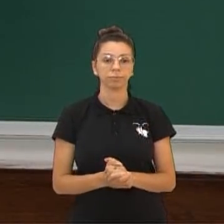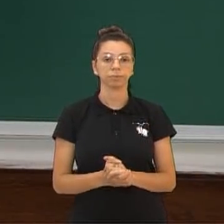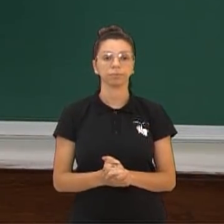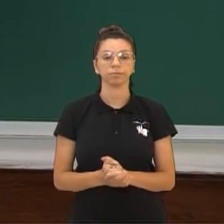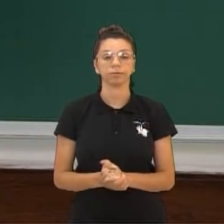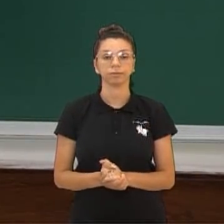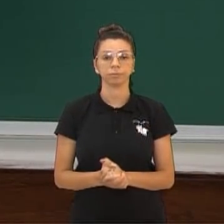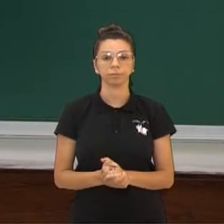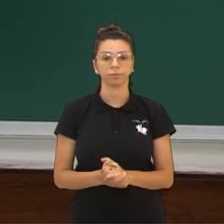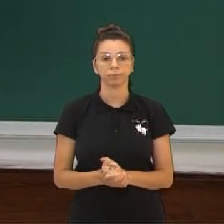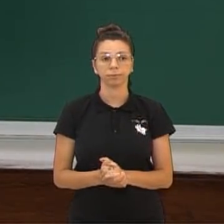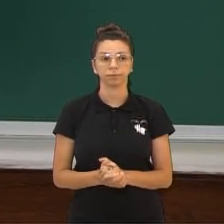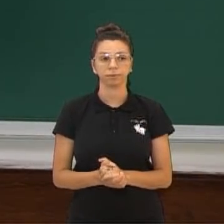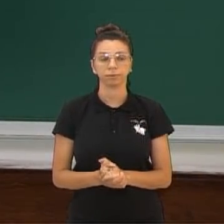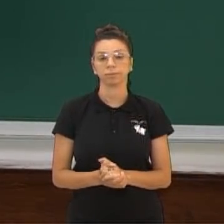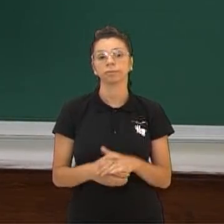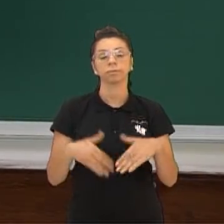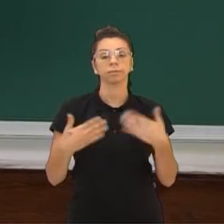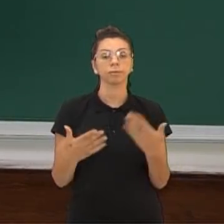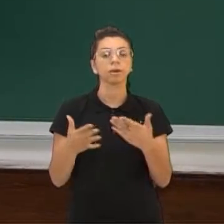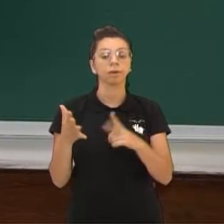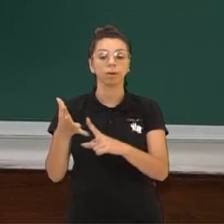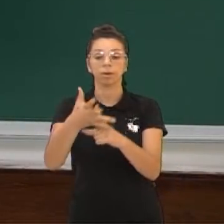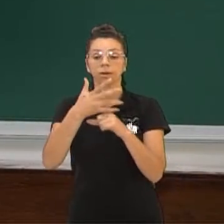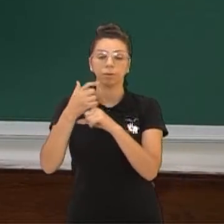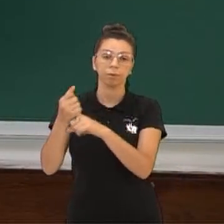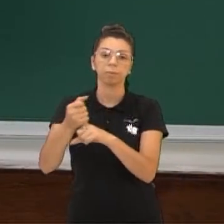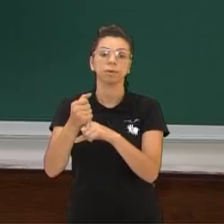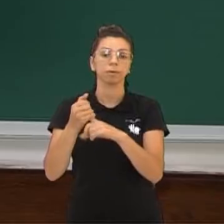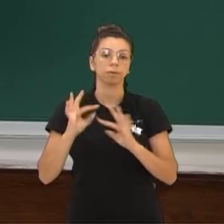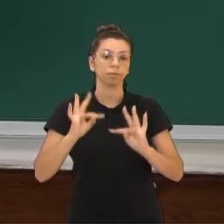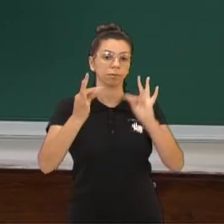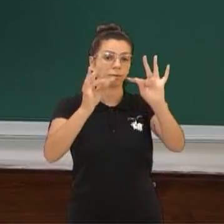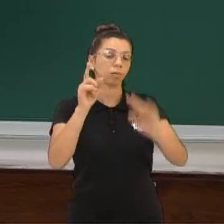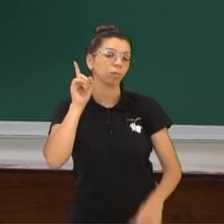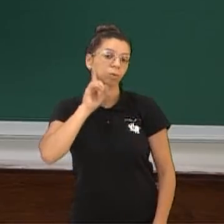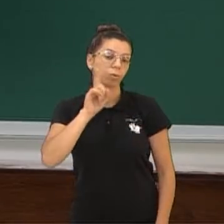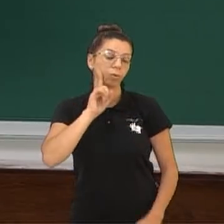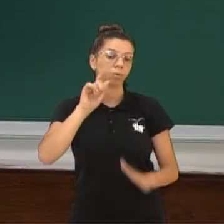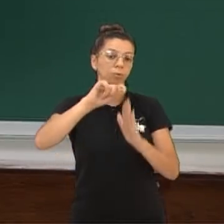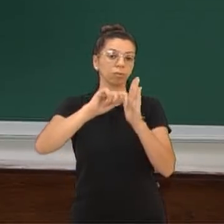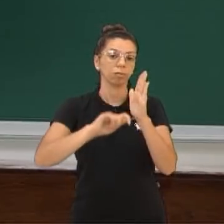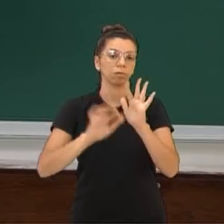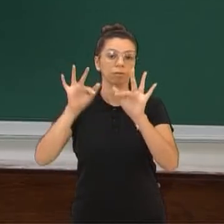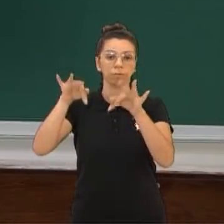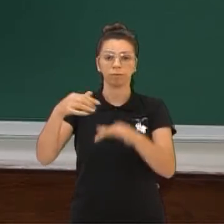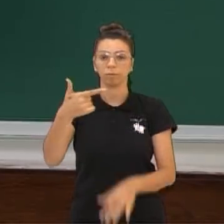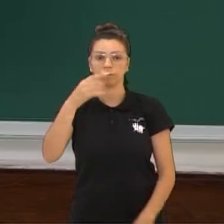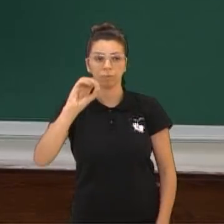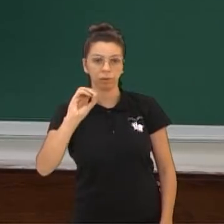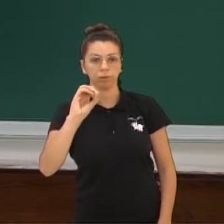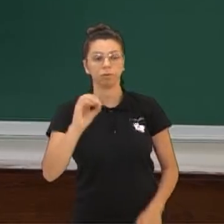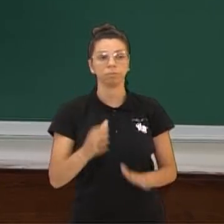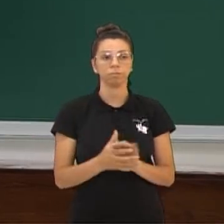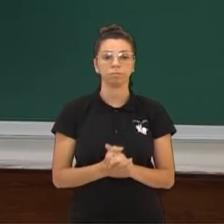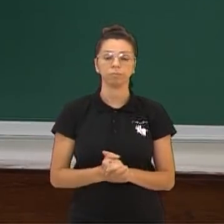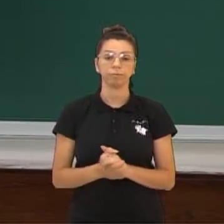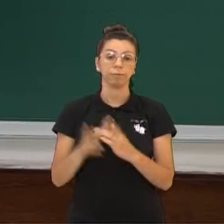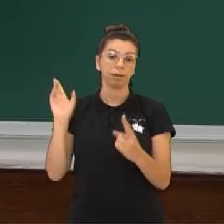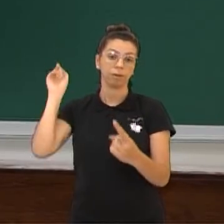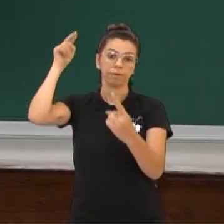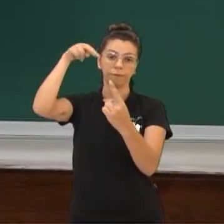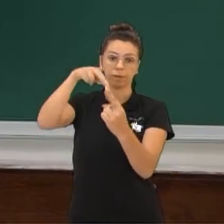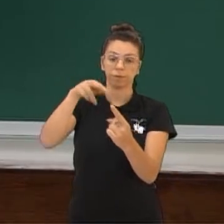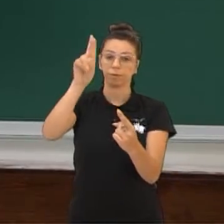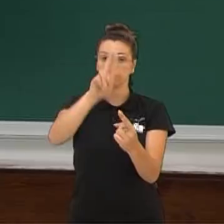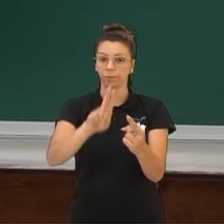A dominação tecnológica dos Estados Unidos lá no final do século 20. Aqui nós temos